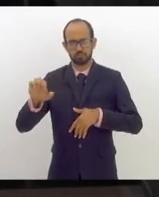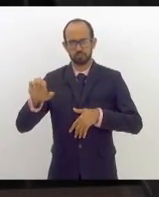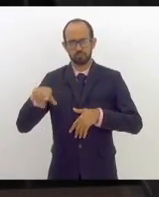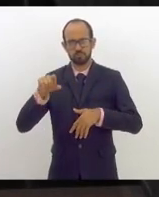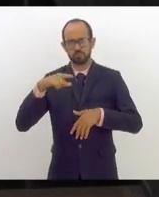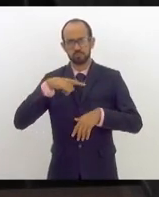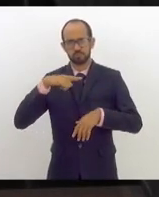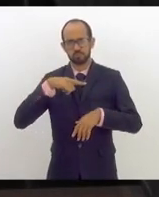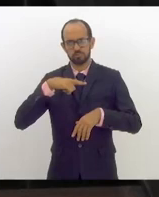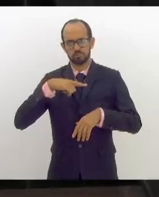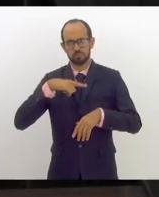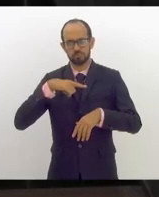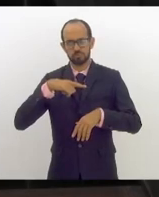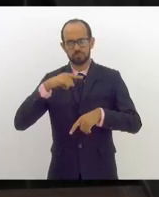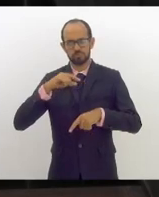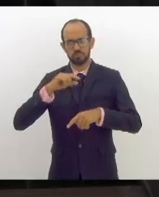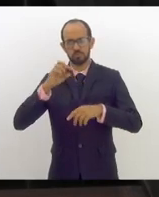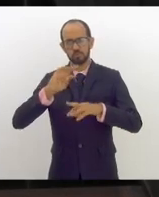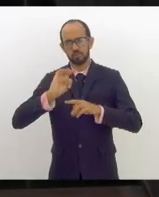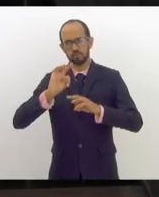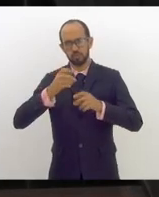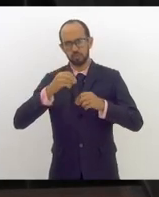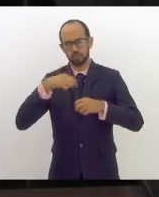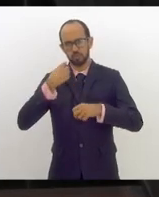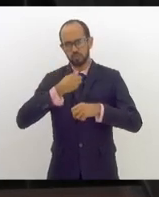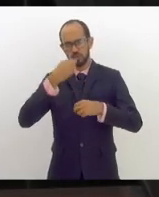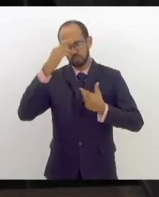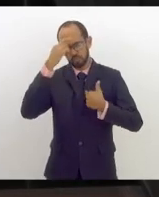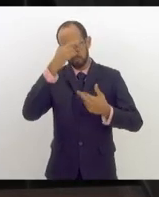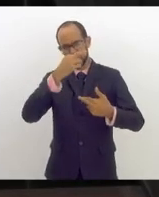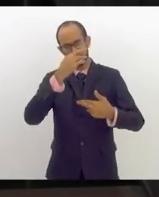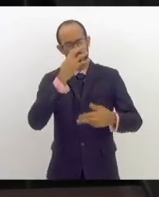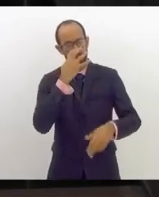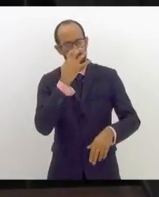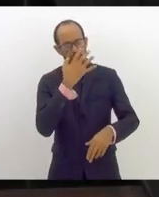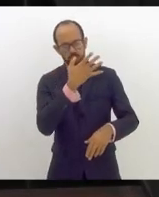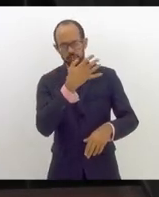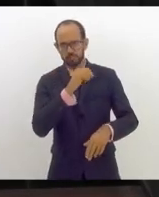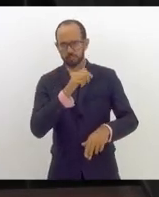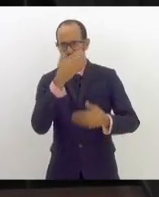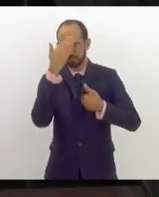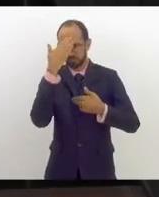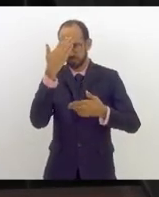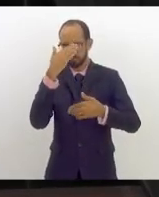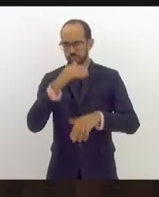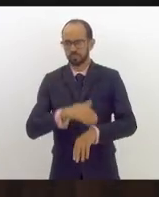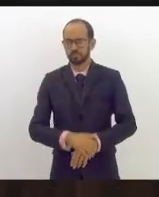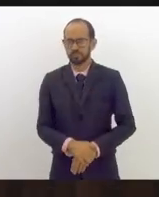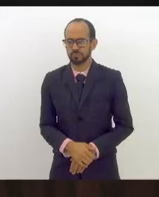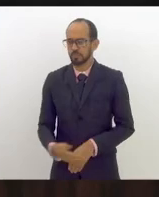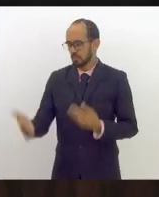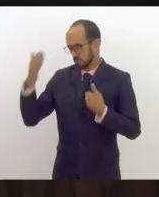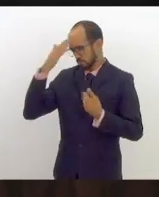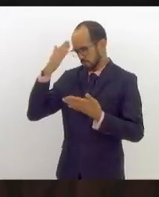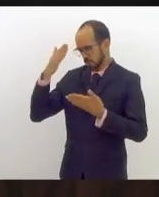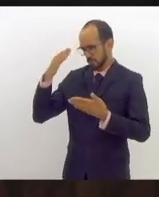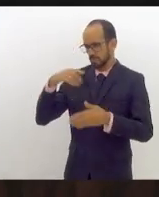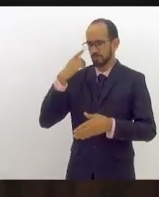que tem da nossa parte todo nosso respeito toda nossa admiração Muito obrigado deputada